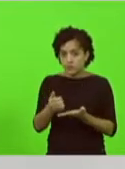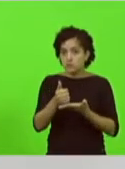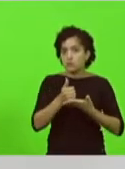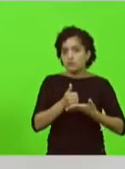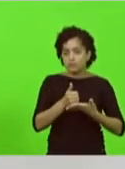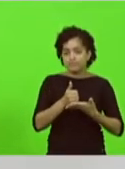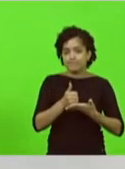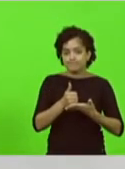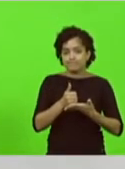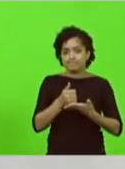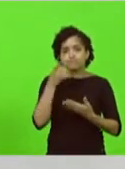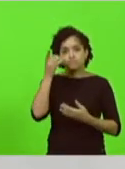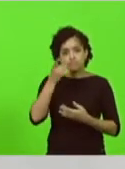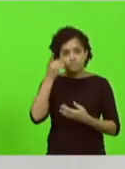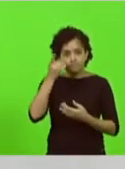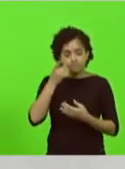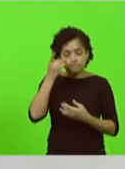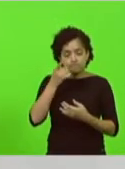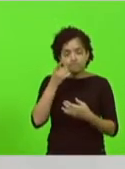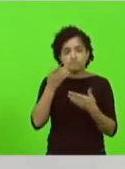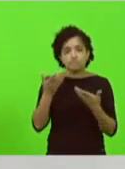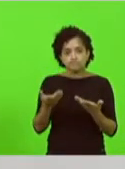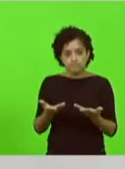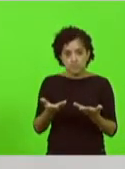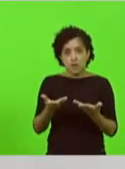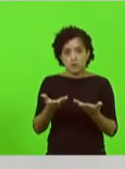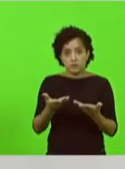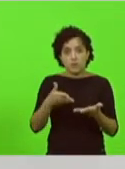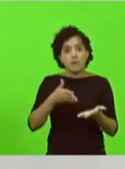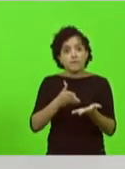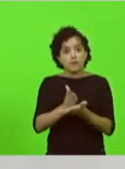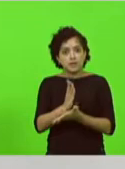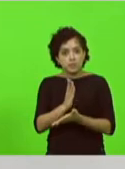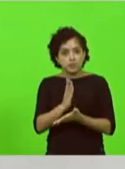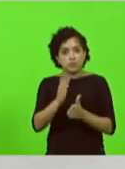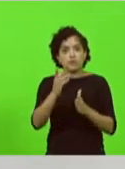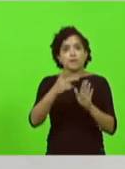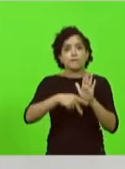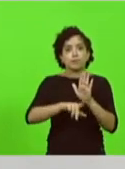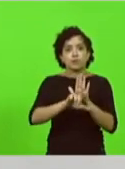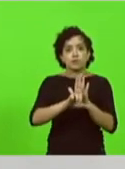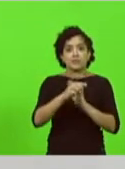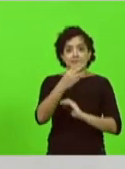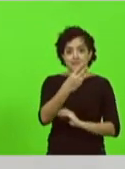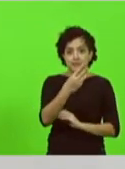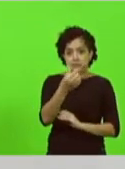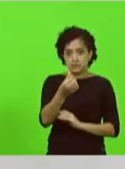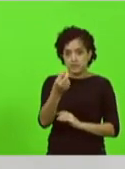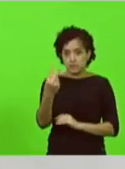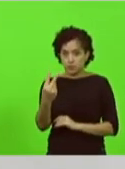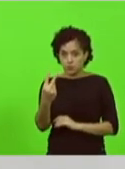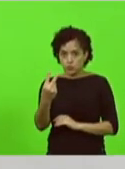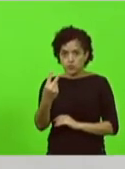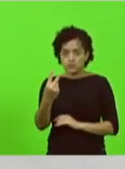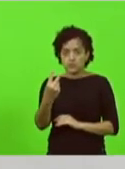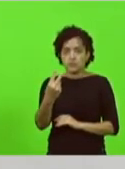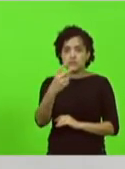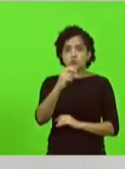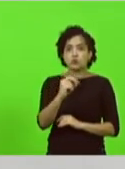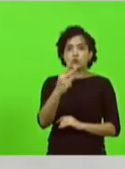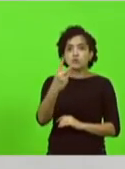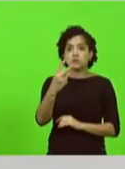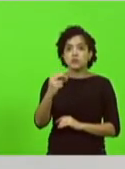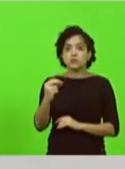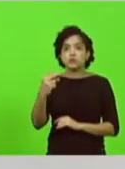amigos parlamentares dessa casa para aprovar o nosso projeto de lei 362 de 2021,